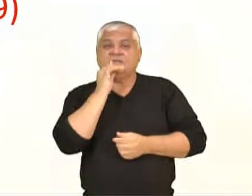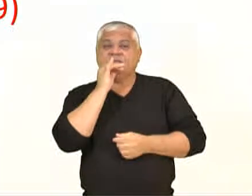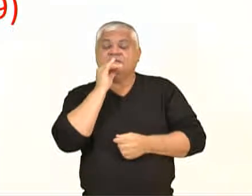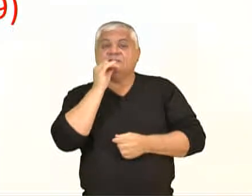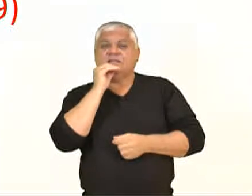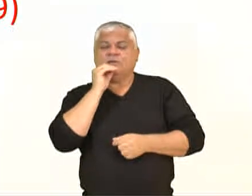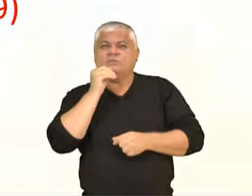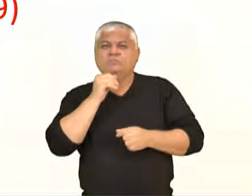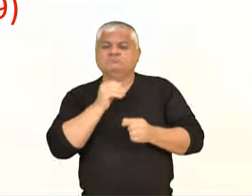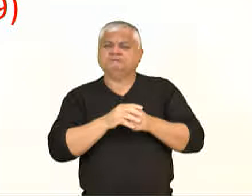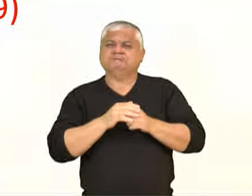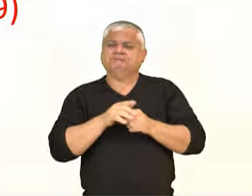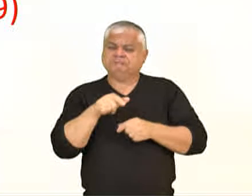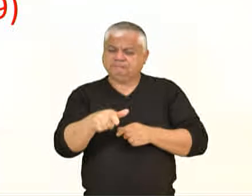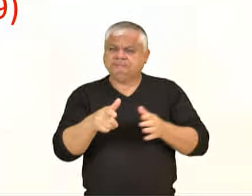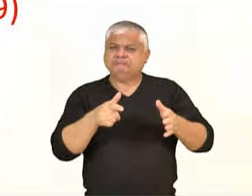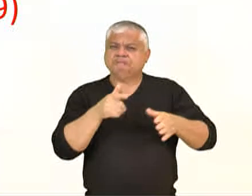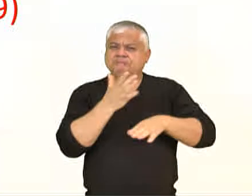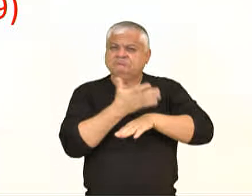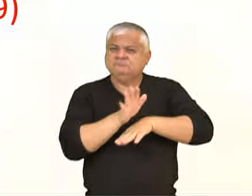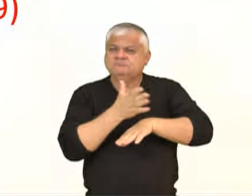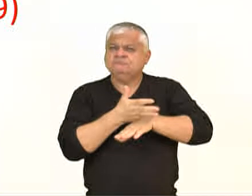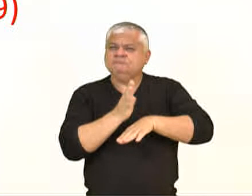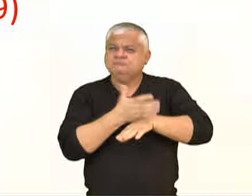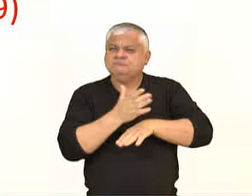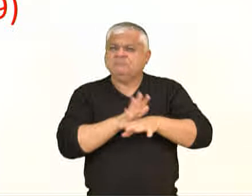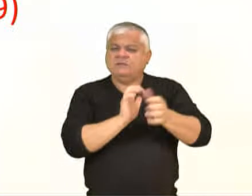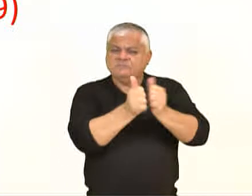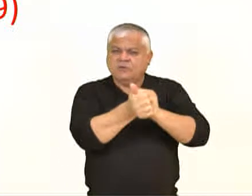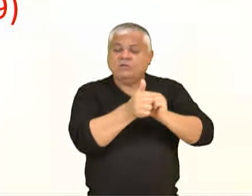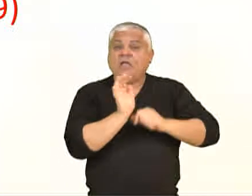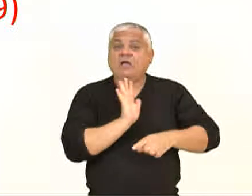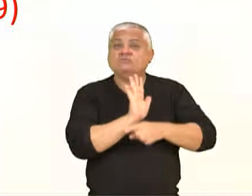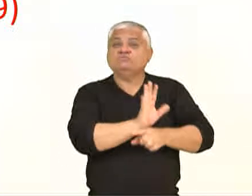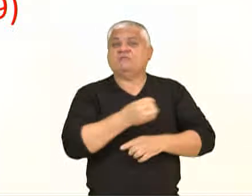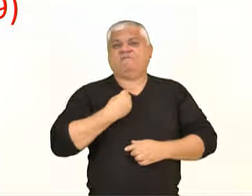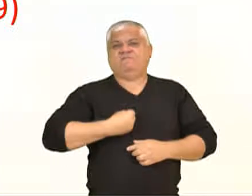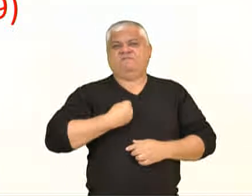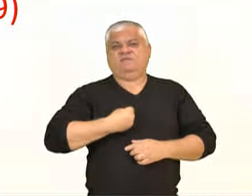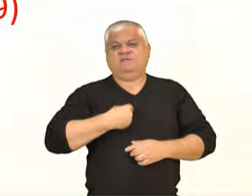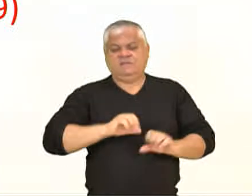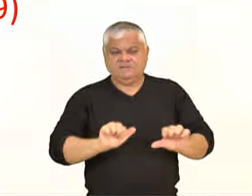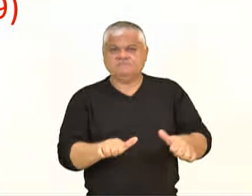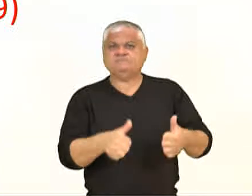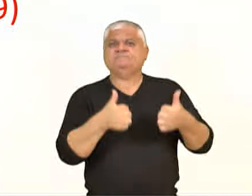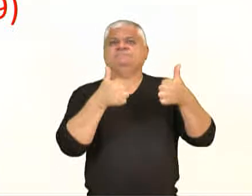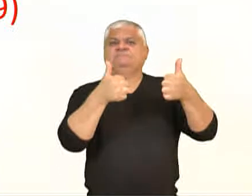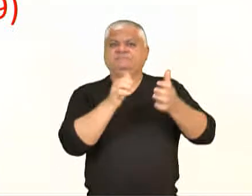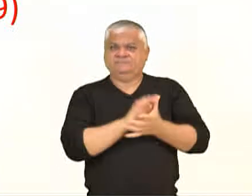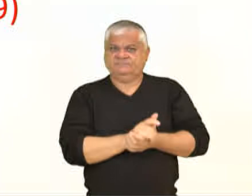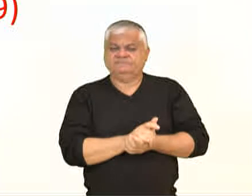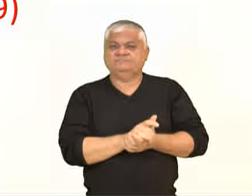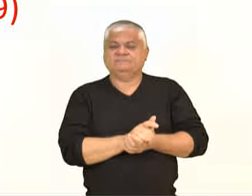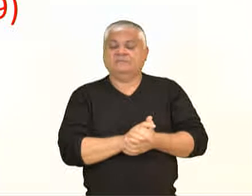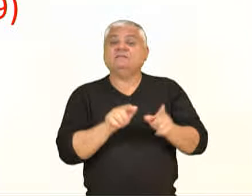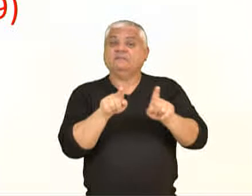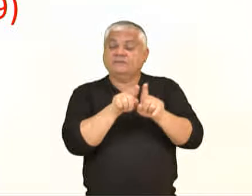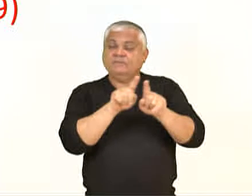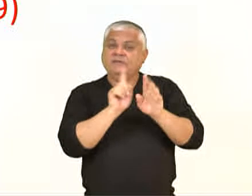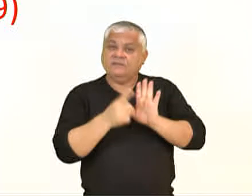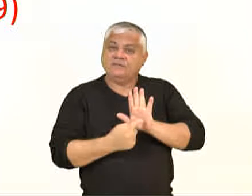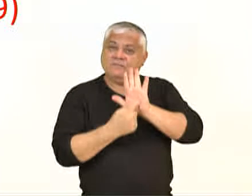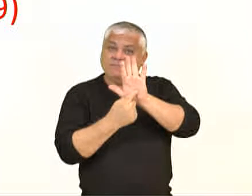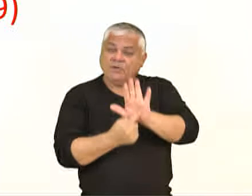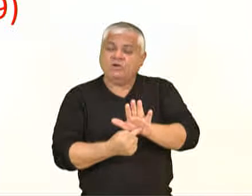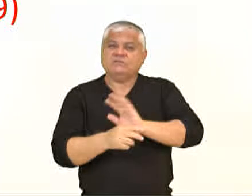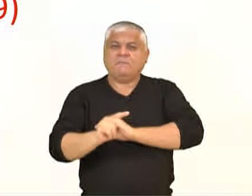do esporte como preparação para a vida, no primeiro parágrafo, lá no comecinho da nossa aula, né? A apresentação de fatos